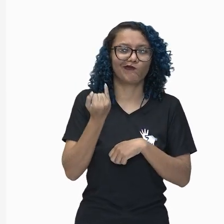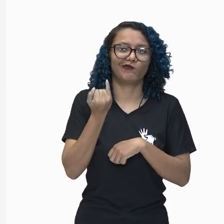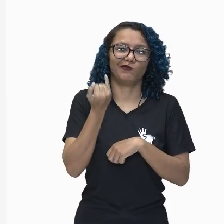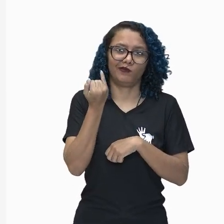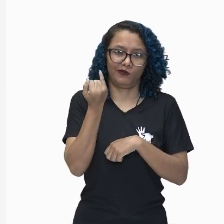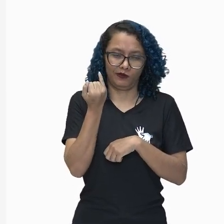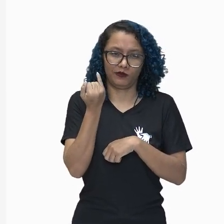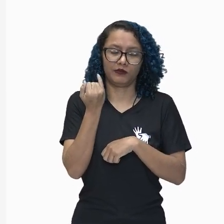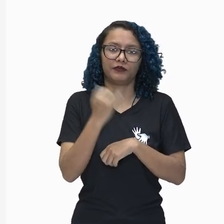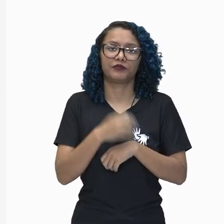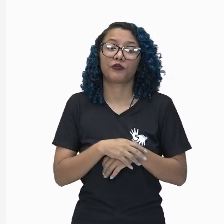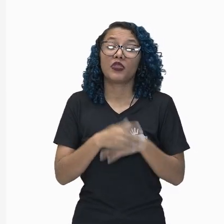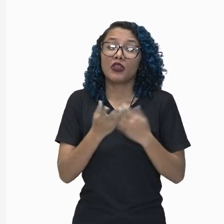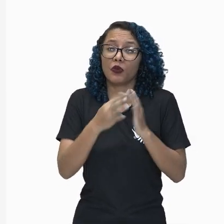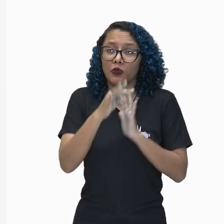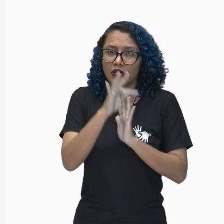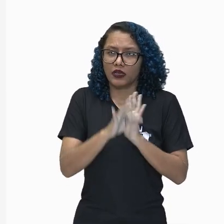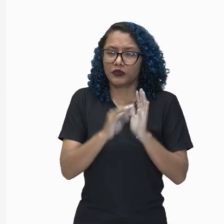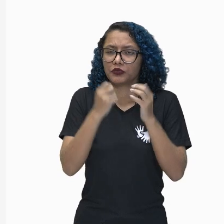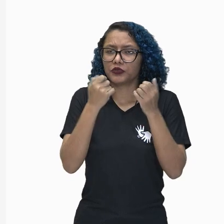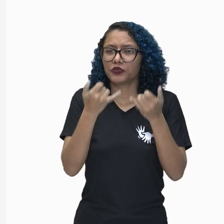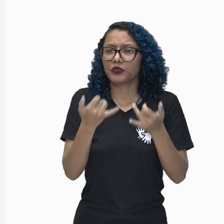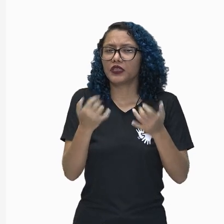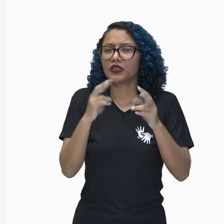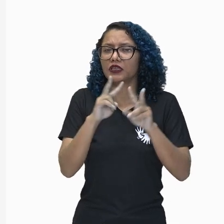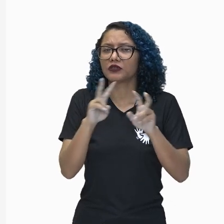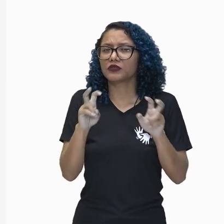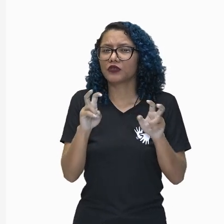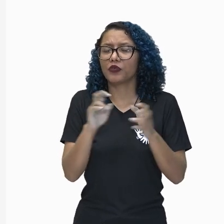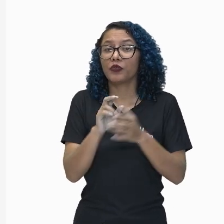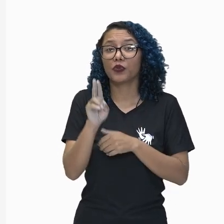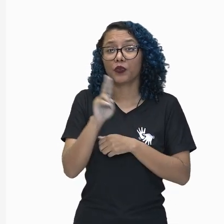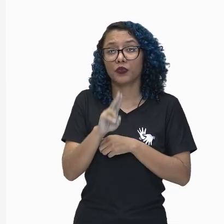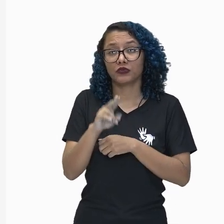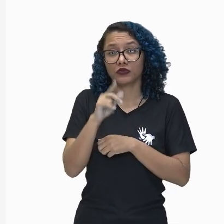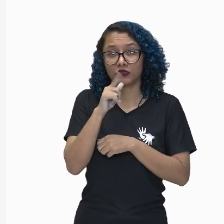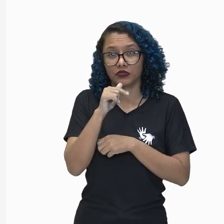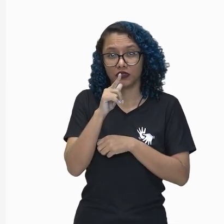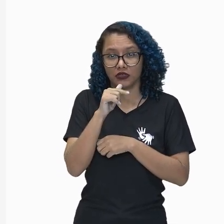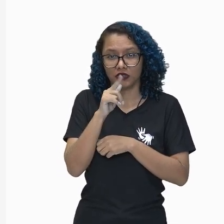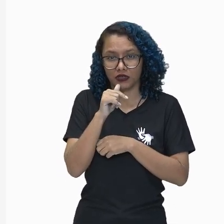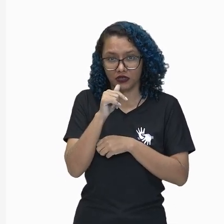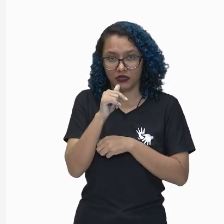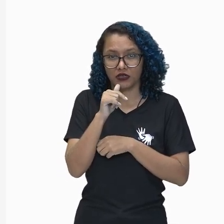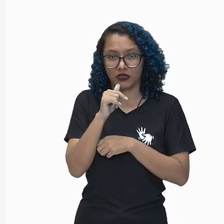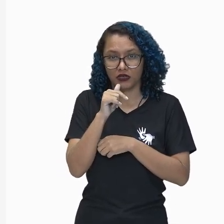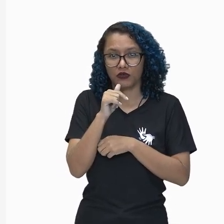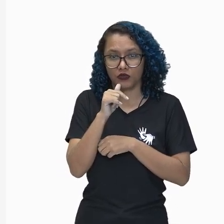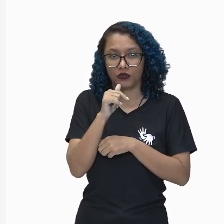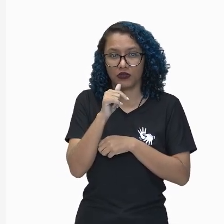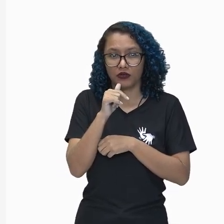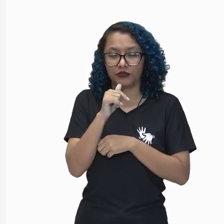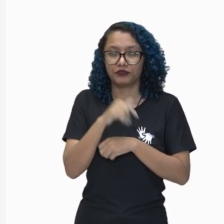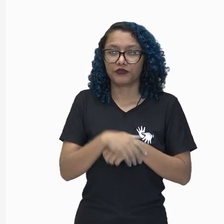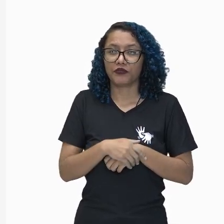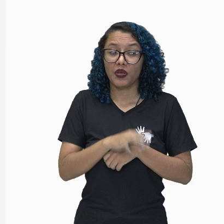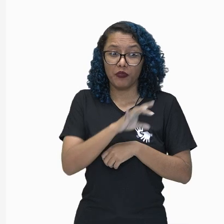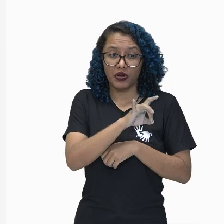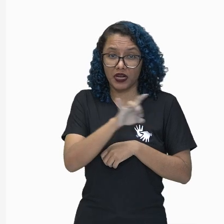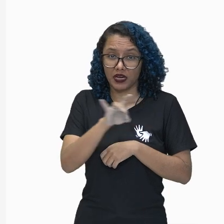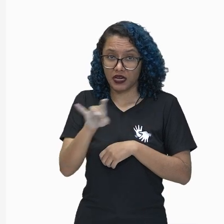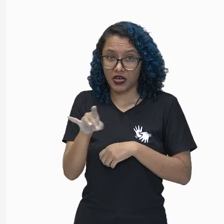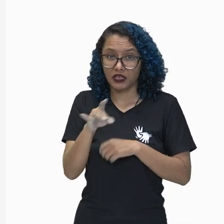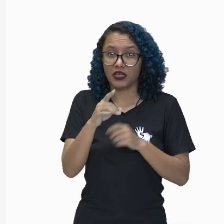ele aborda sobre o consumo de água por cada alimentação, né? Pela alimentação, como ela é